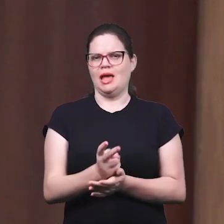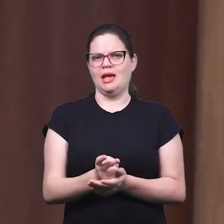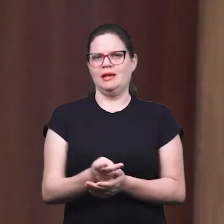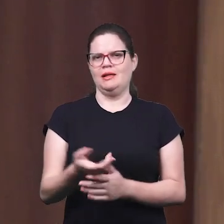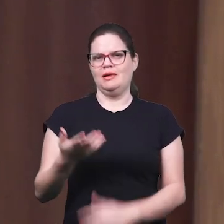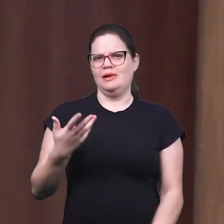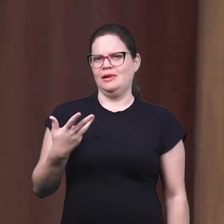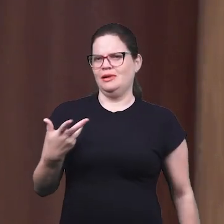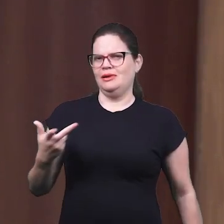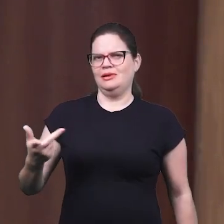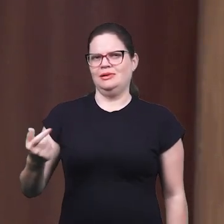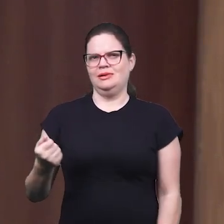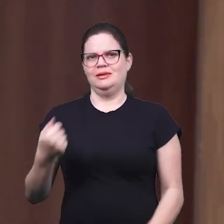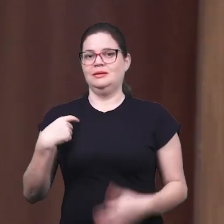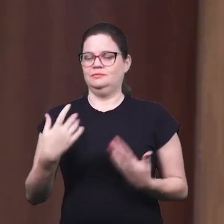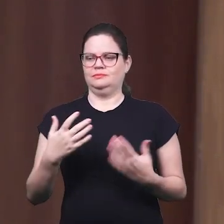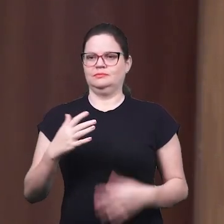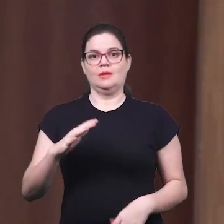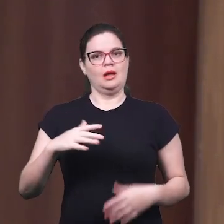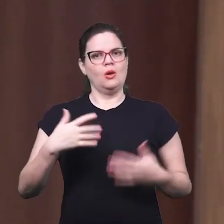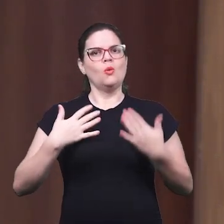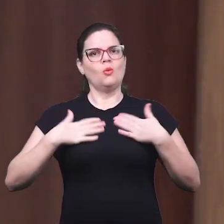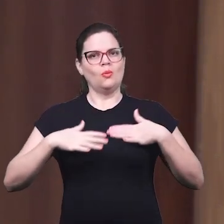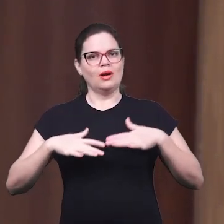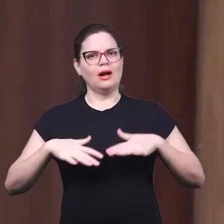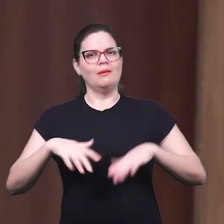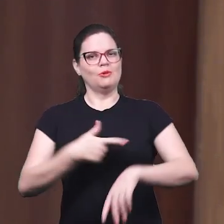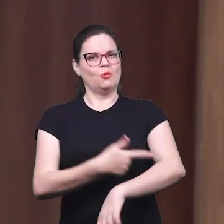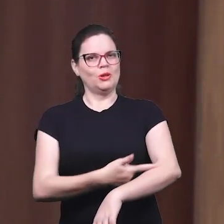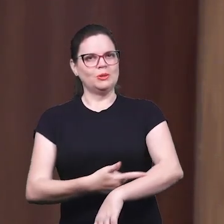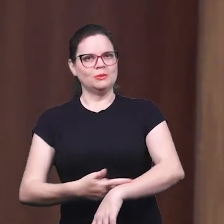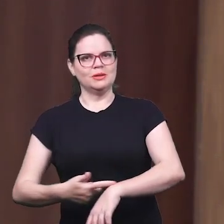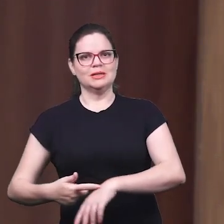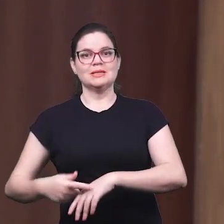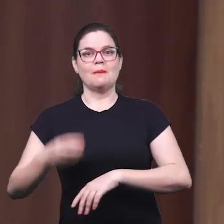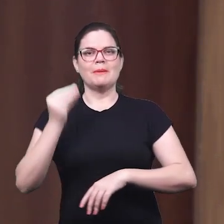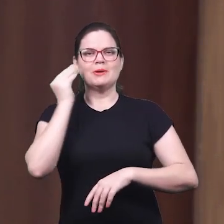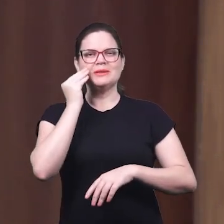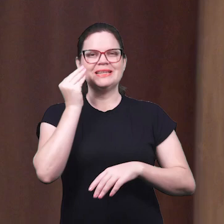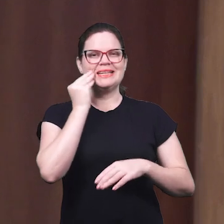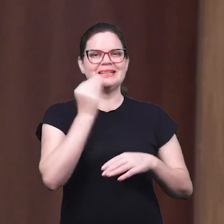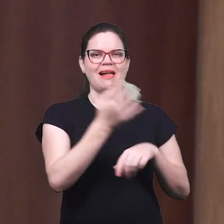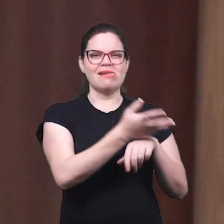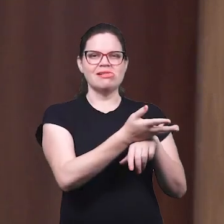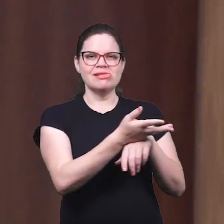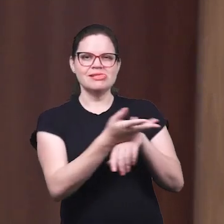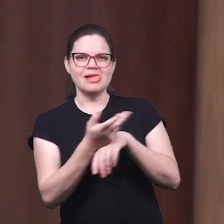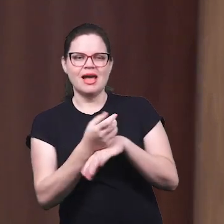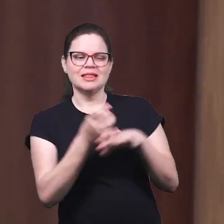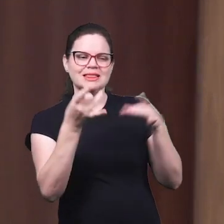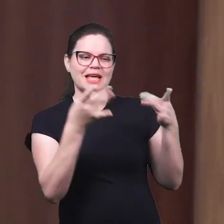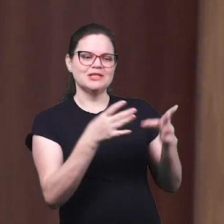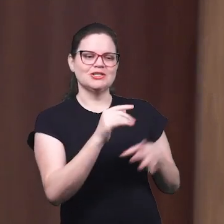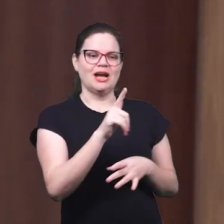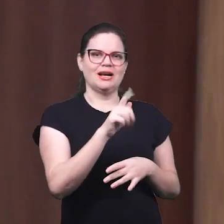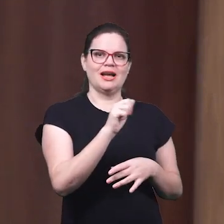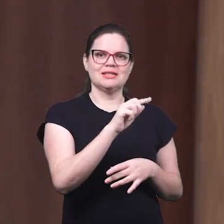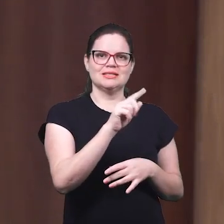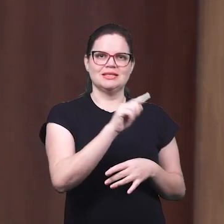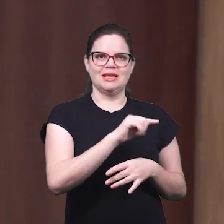cantava discretamente, elegantemente, para eu deixar a Gazeta e ir para a TV Vitória, que era dele.